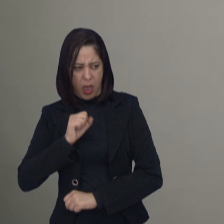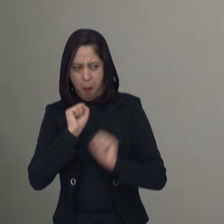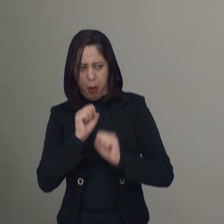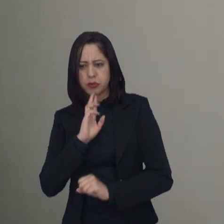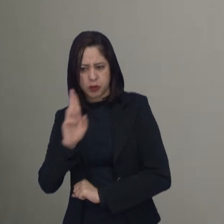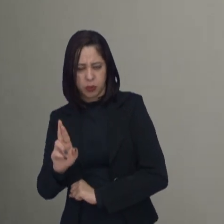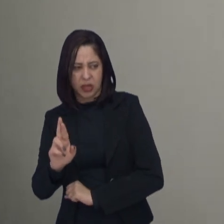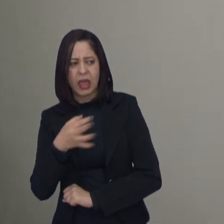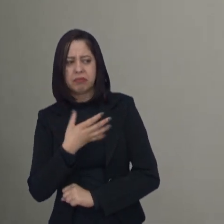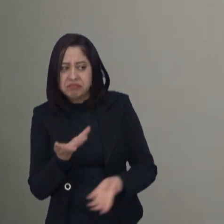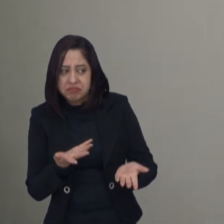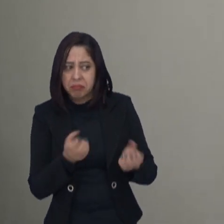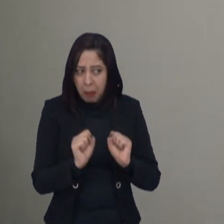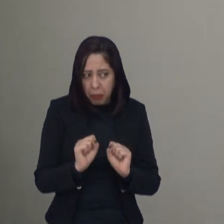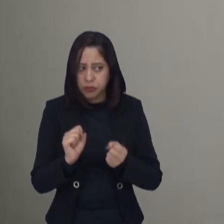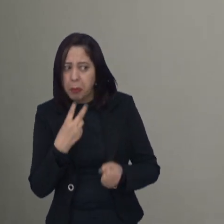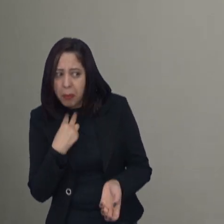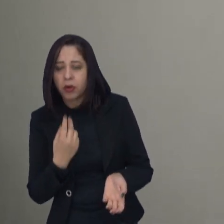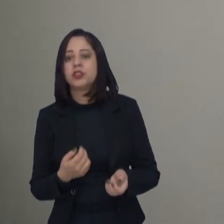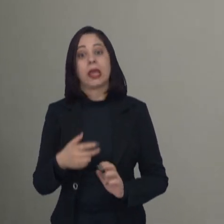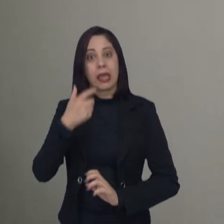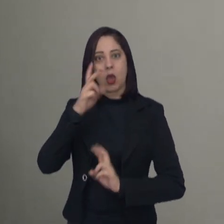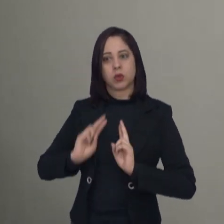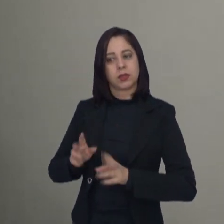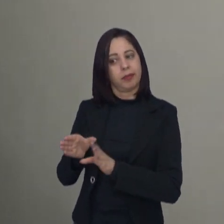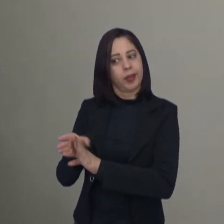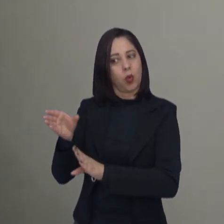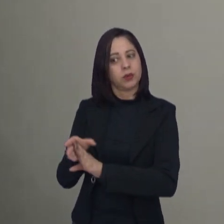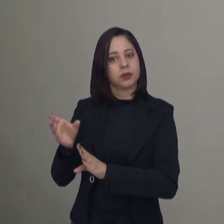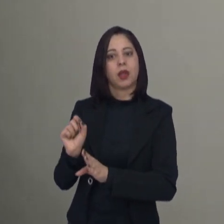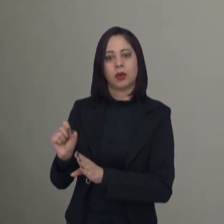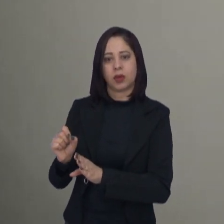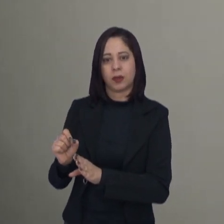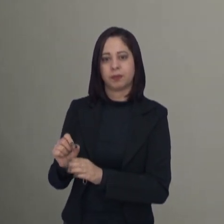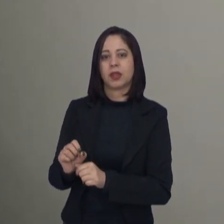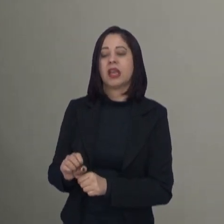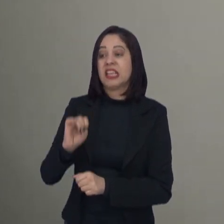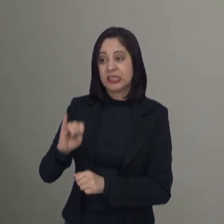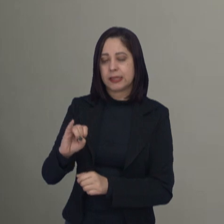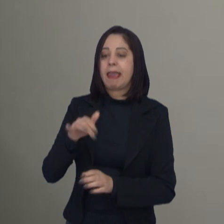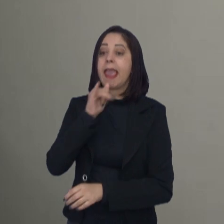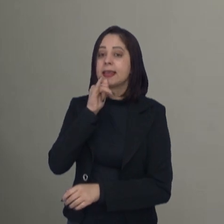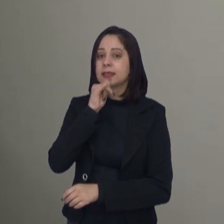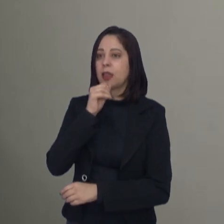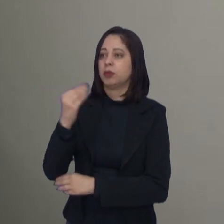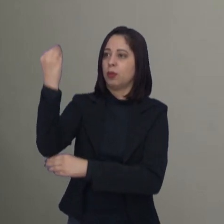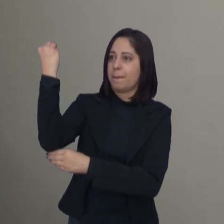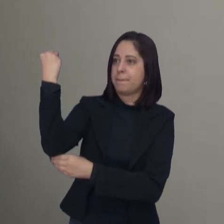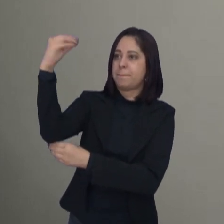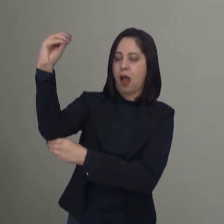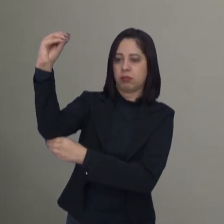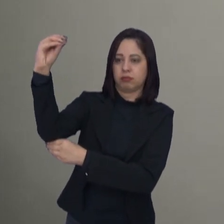que é melhor? Então, eu sempre passo para elas que, assim, é legal que a partir do momento que você coloca, olha, eu tenho uma equipe jurídica que está